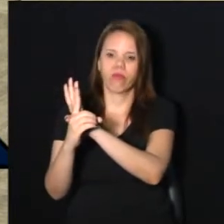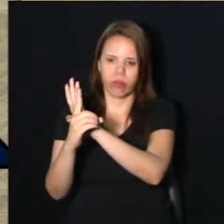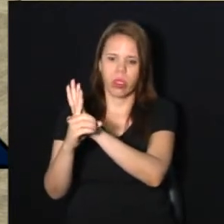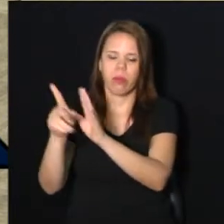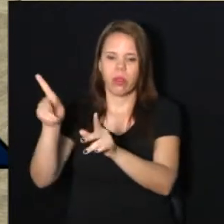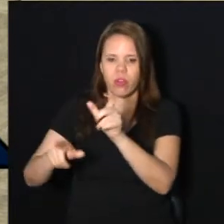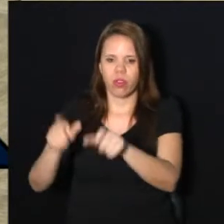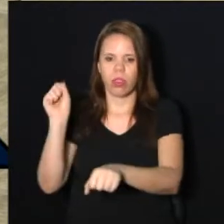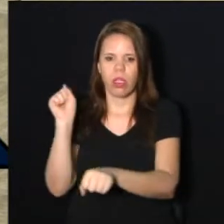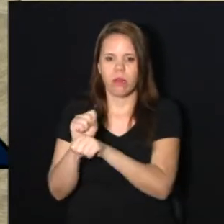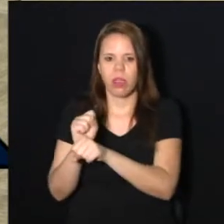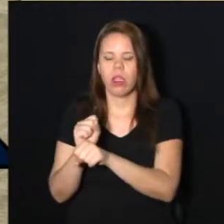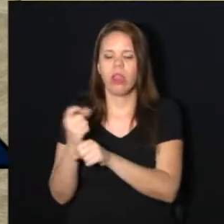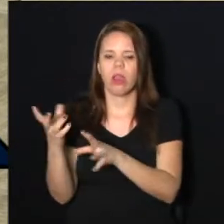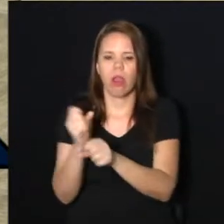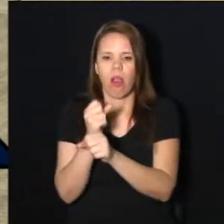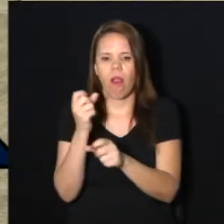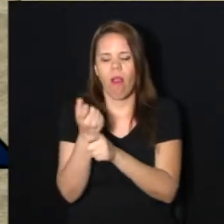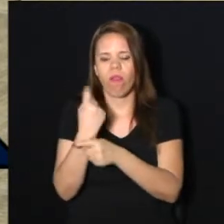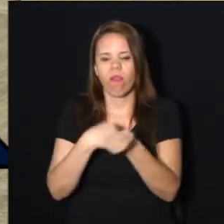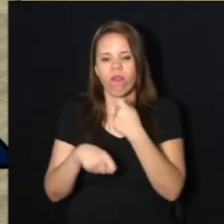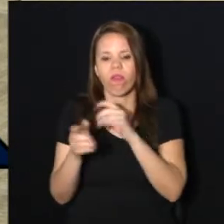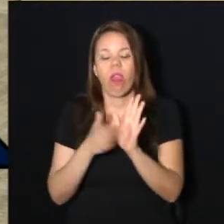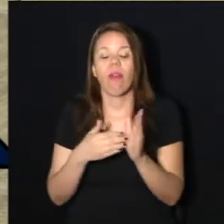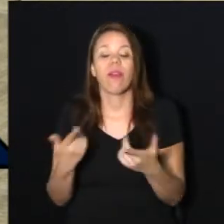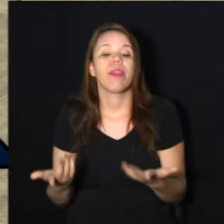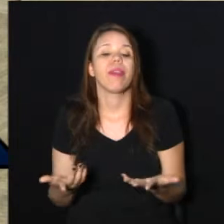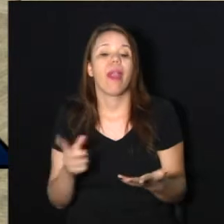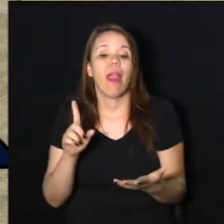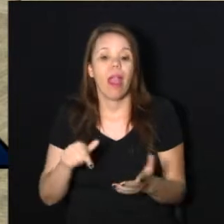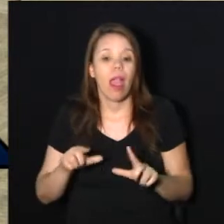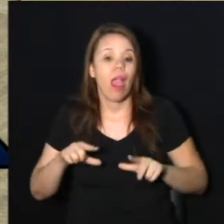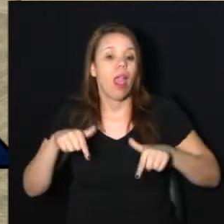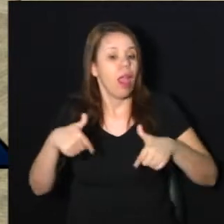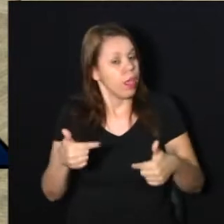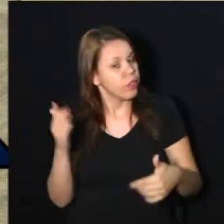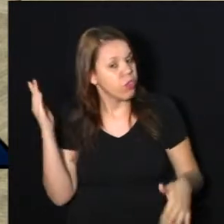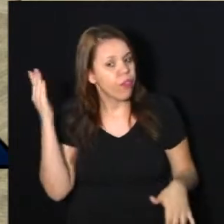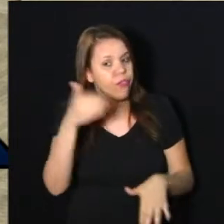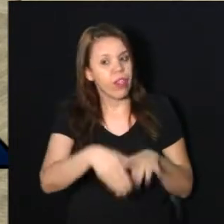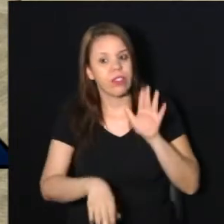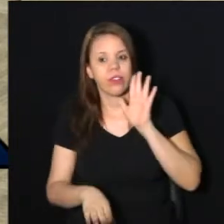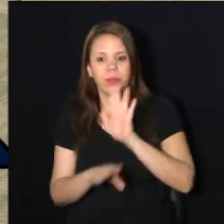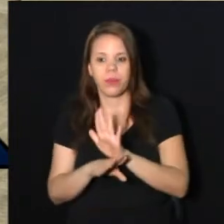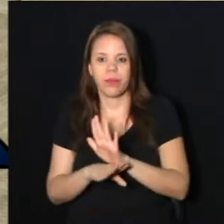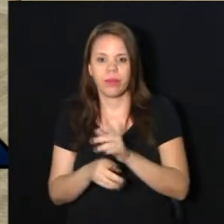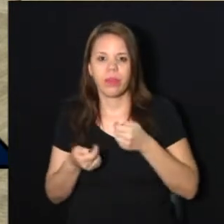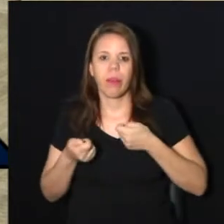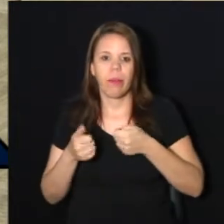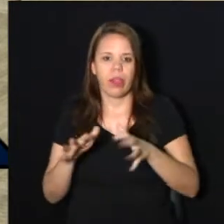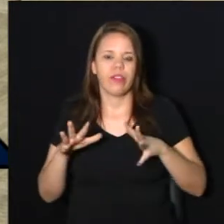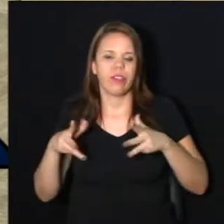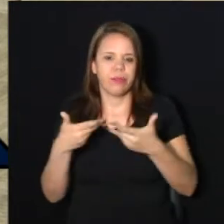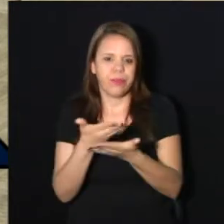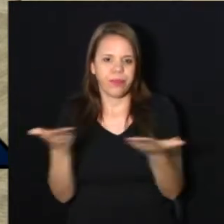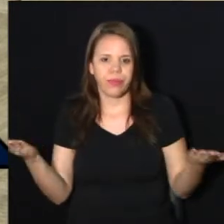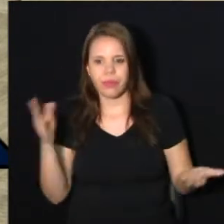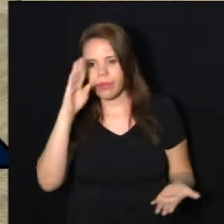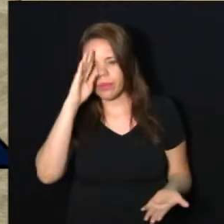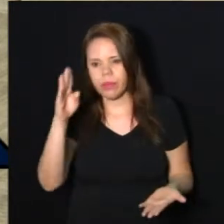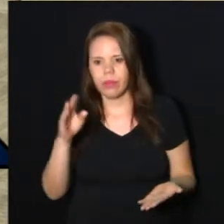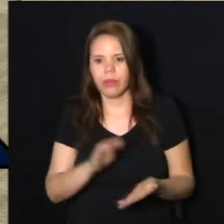esperando para passar pelo caixa. Então, é uma medida que interfere diretamente para o benefício de todos e